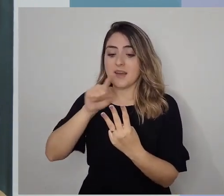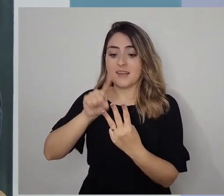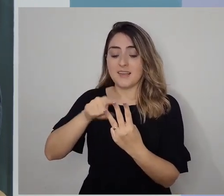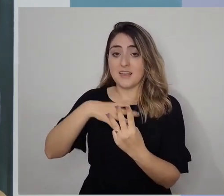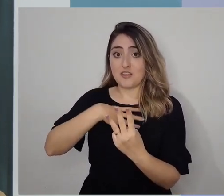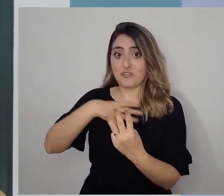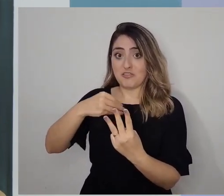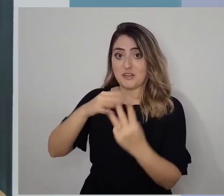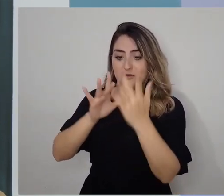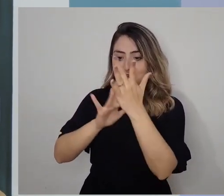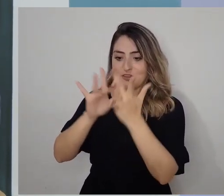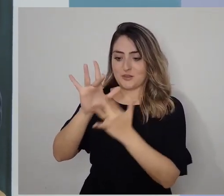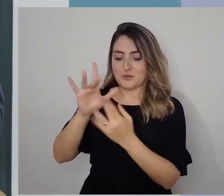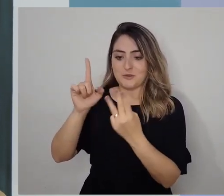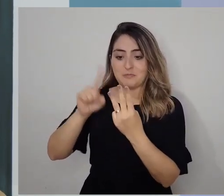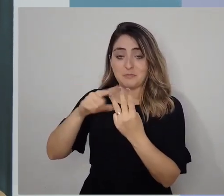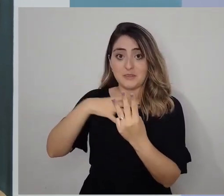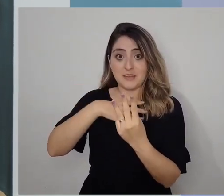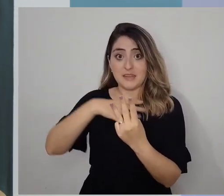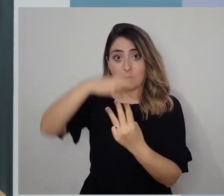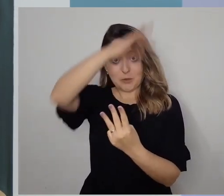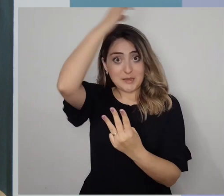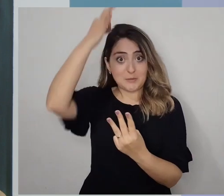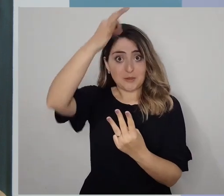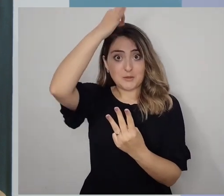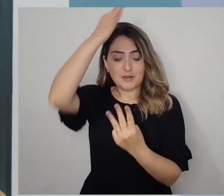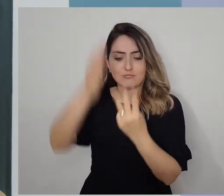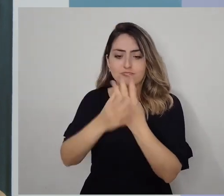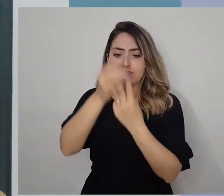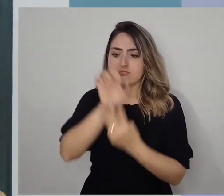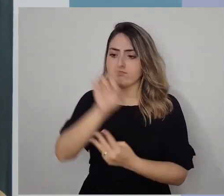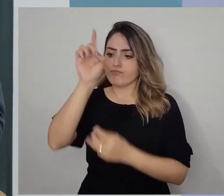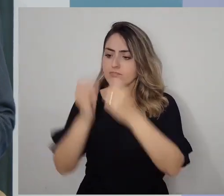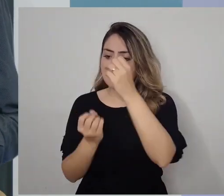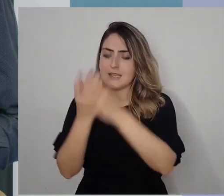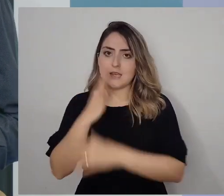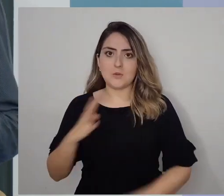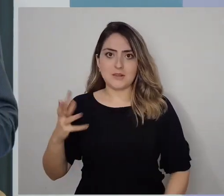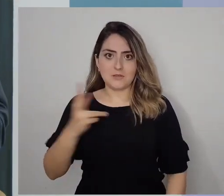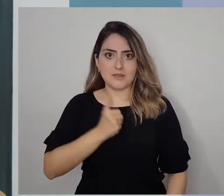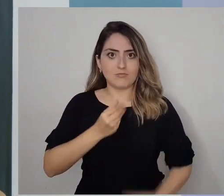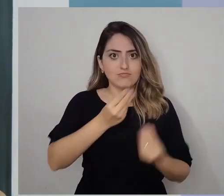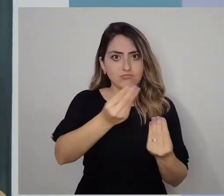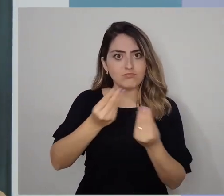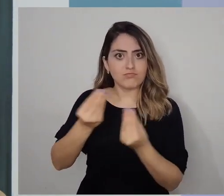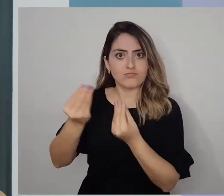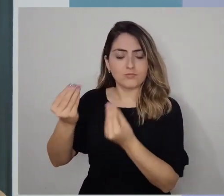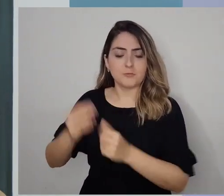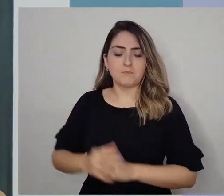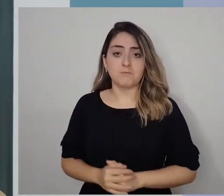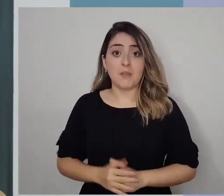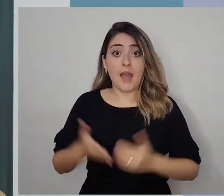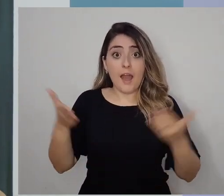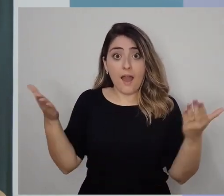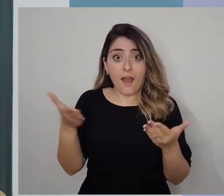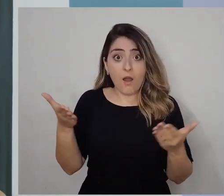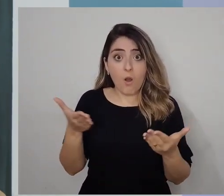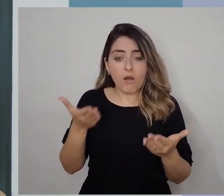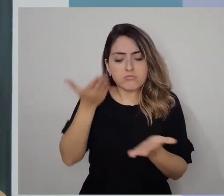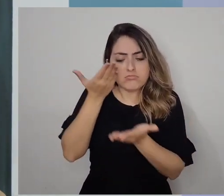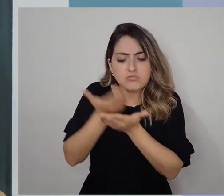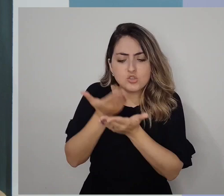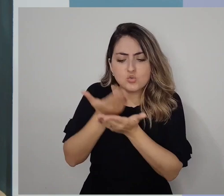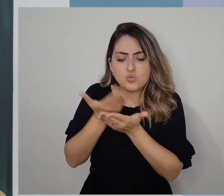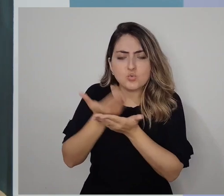fizeram para nos salvar para a glória do próprio Deus. No capítulo 2, versículos 1 até o